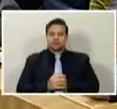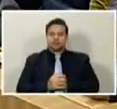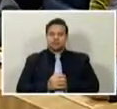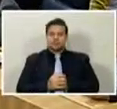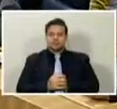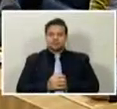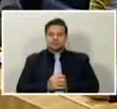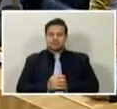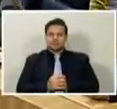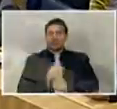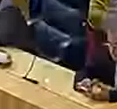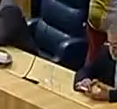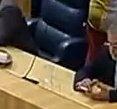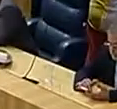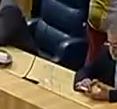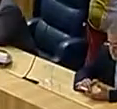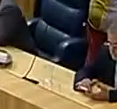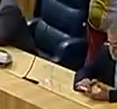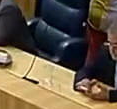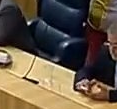Presidente, verificação de presença, por favor. obrigado, por favor. Obrigado, Obrigado.